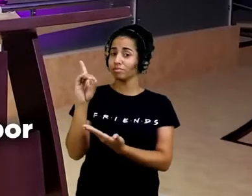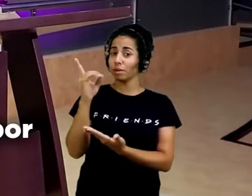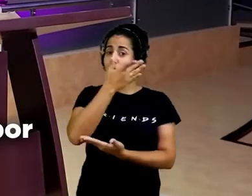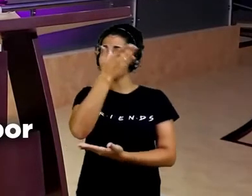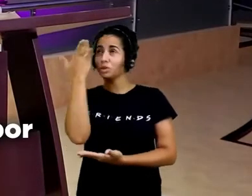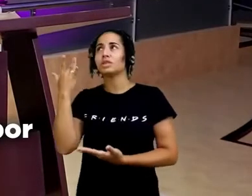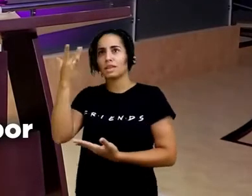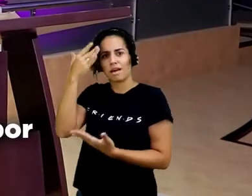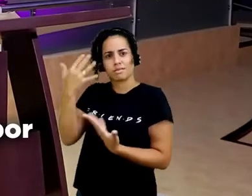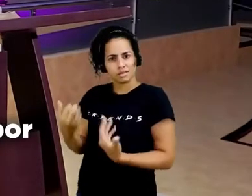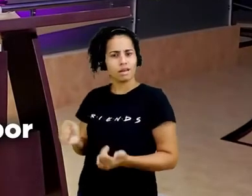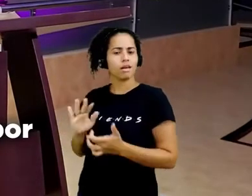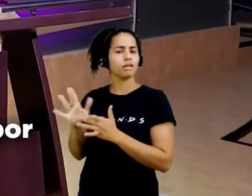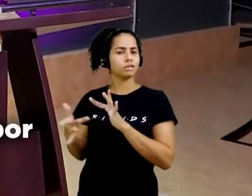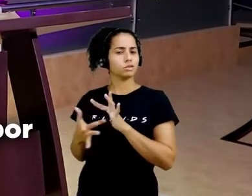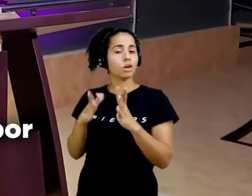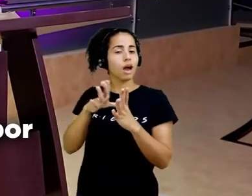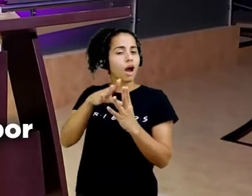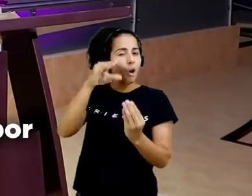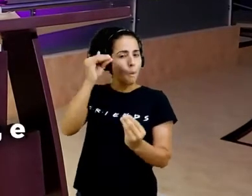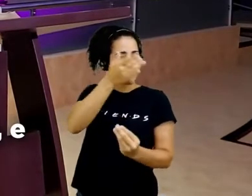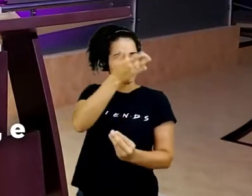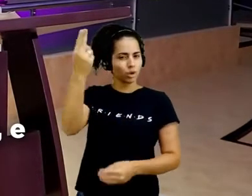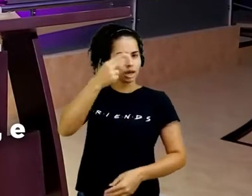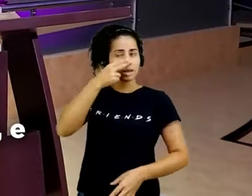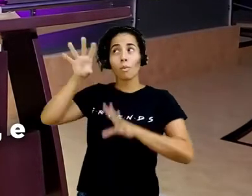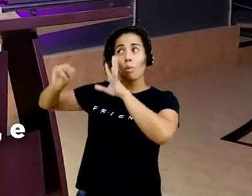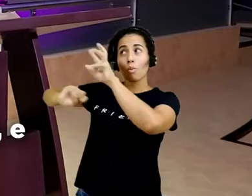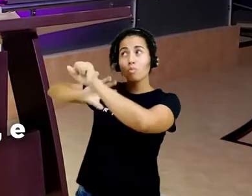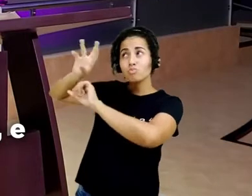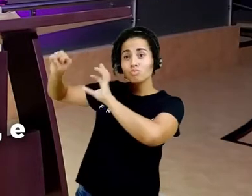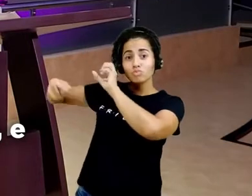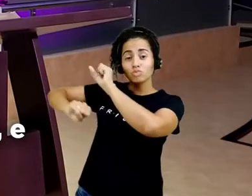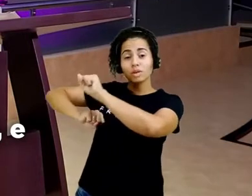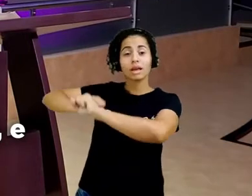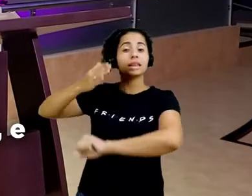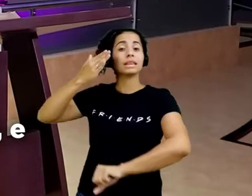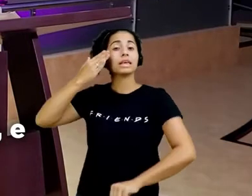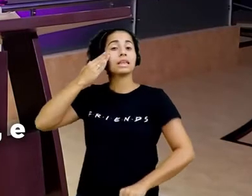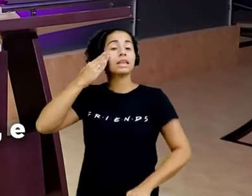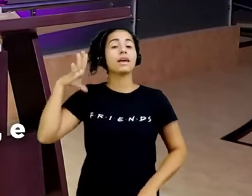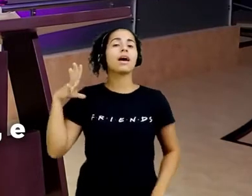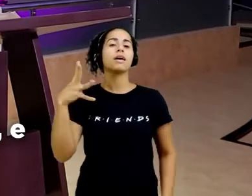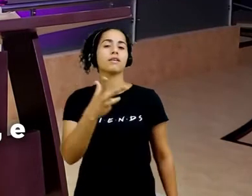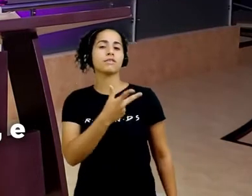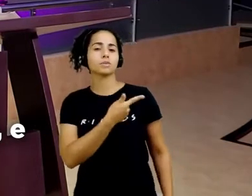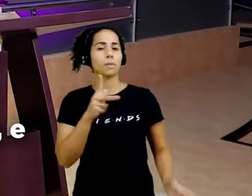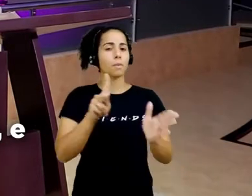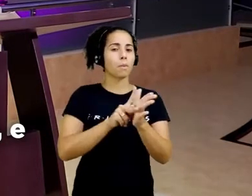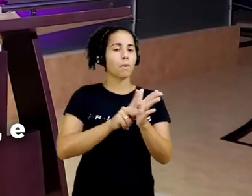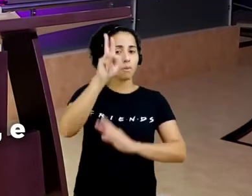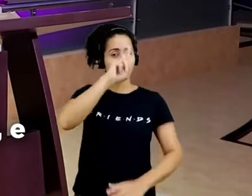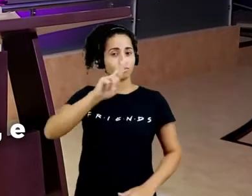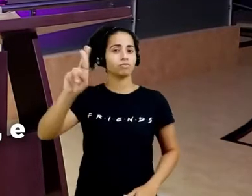esperam por ele, para a alma que o buscam. Bom é guardar a salvação do Senhor,